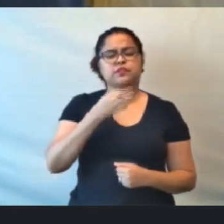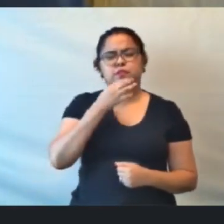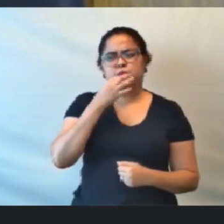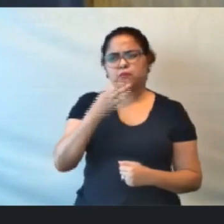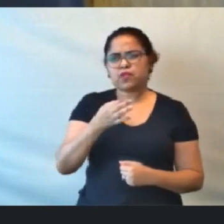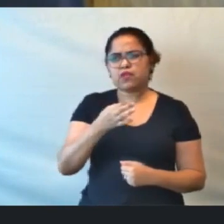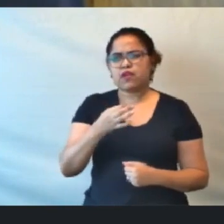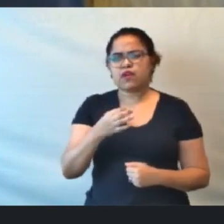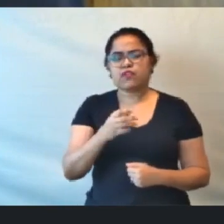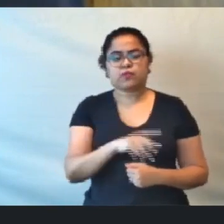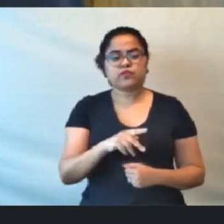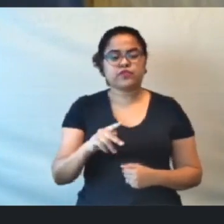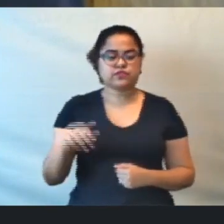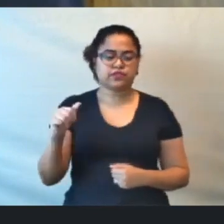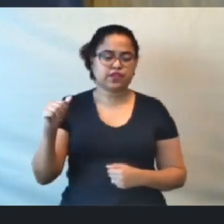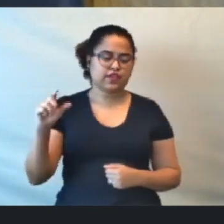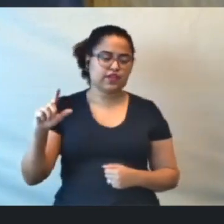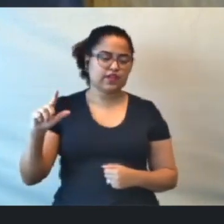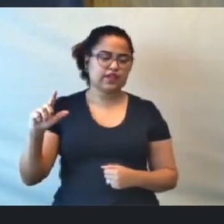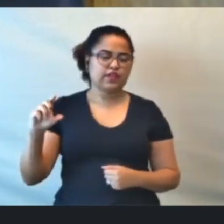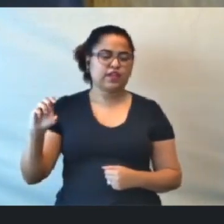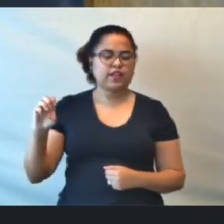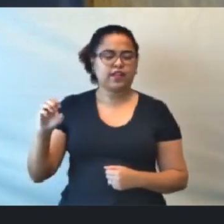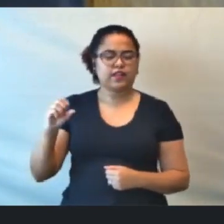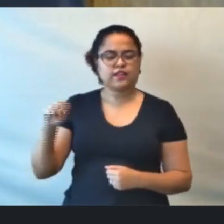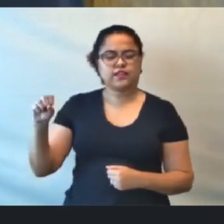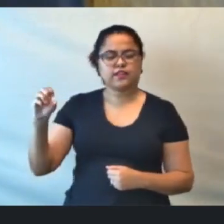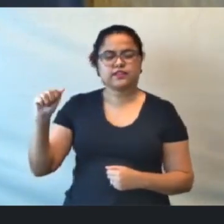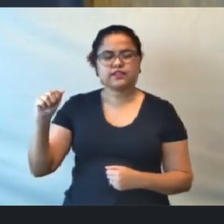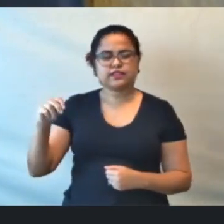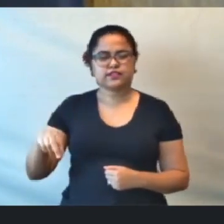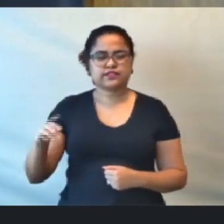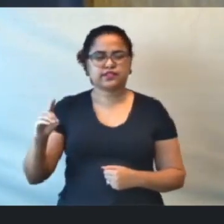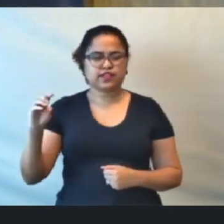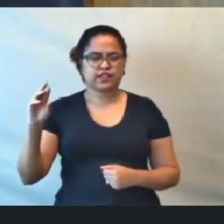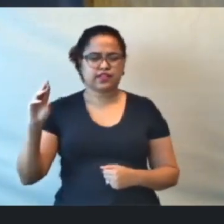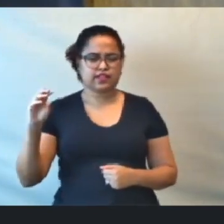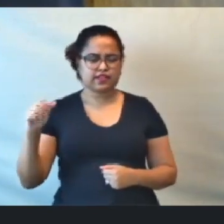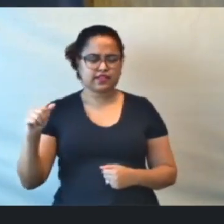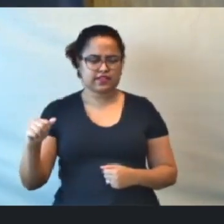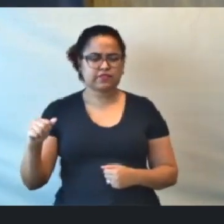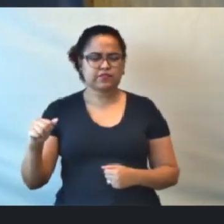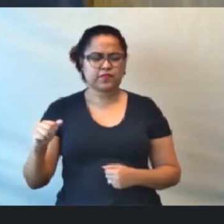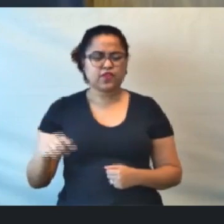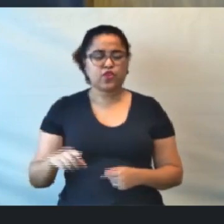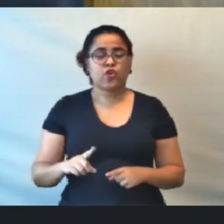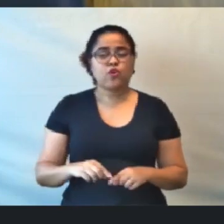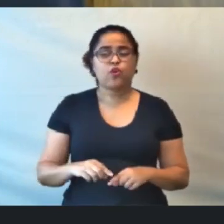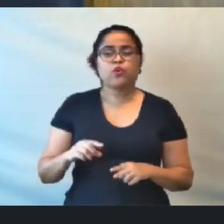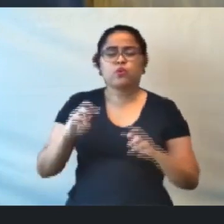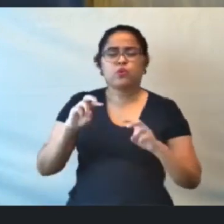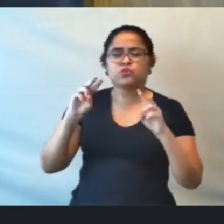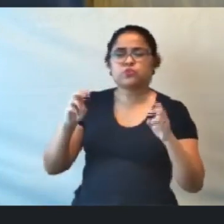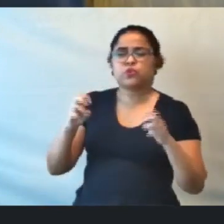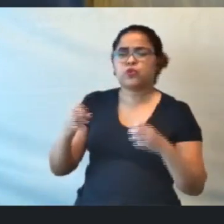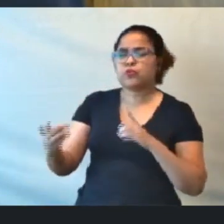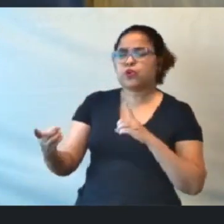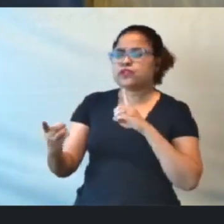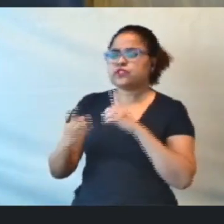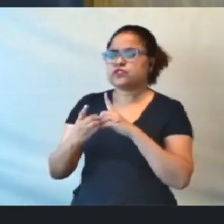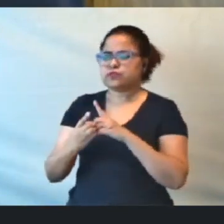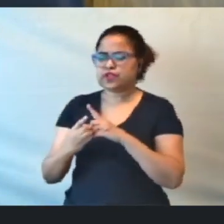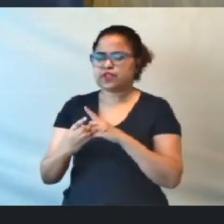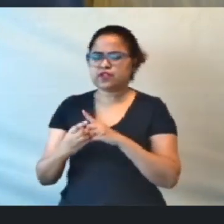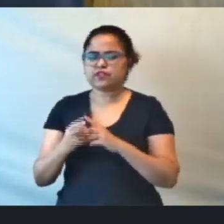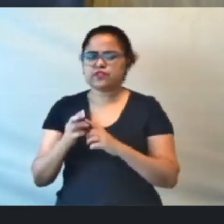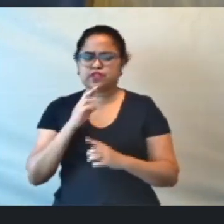Sobre o atendimento das recomendações, nós temos documentos também